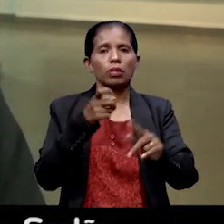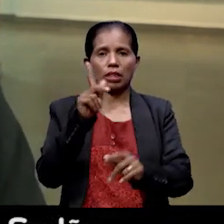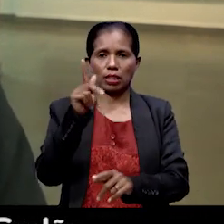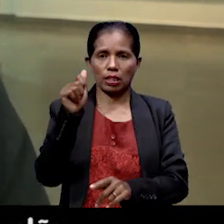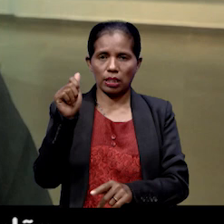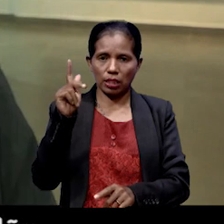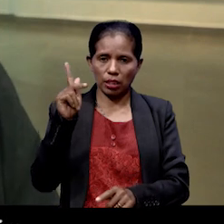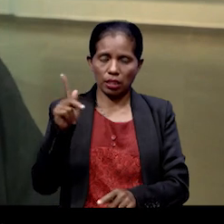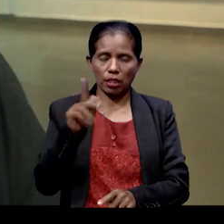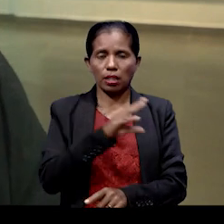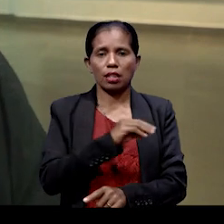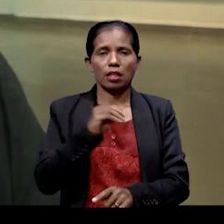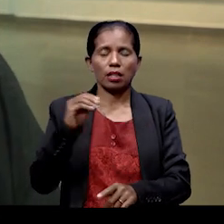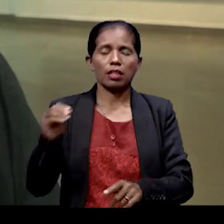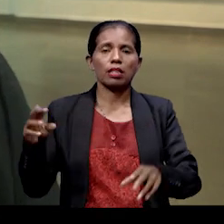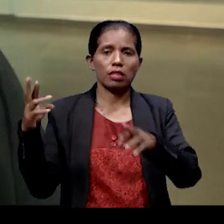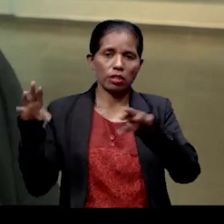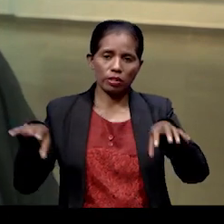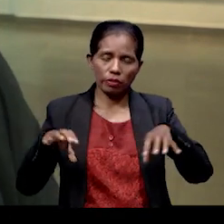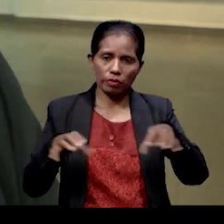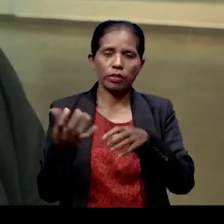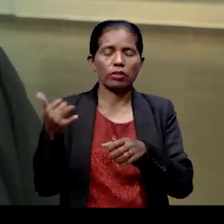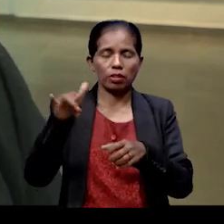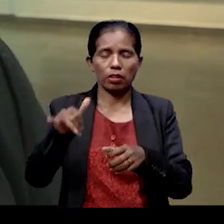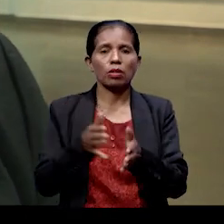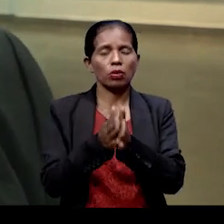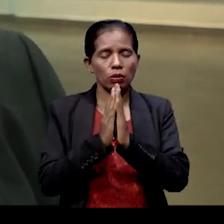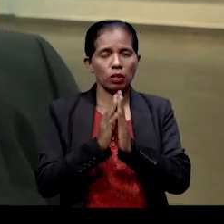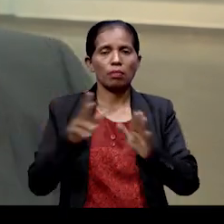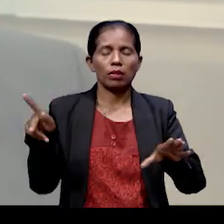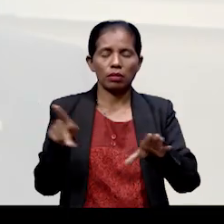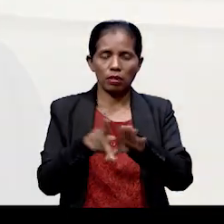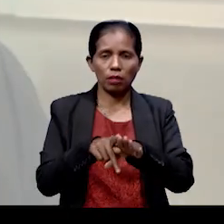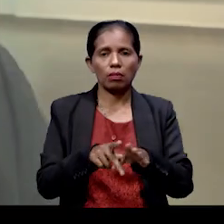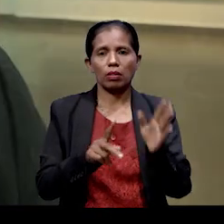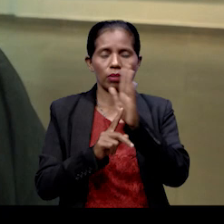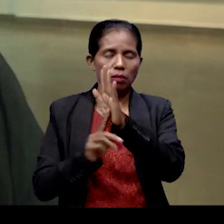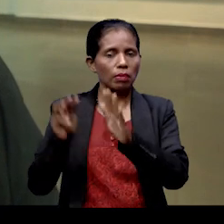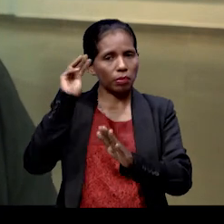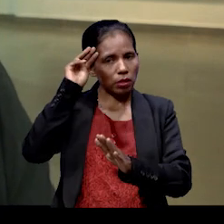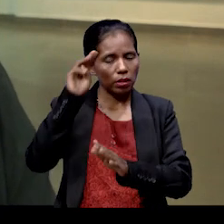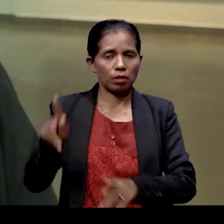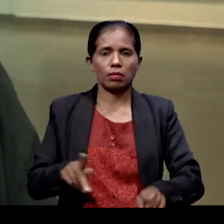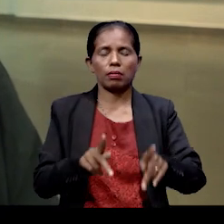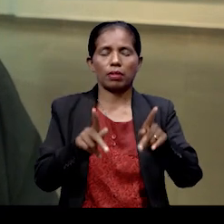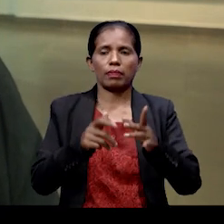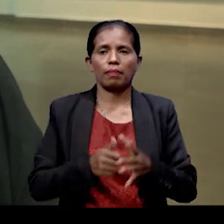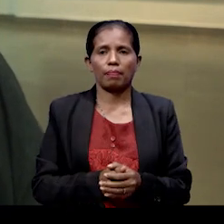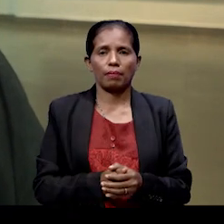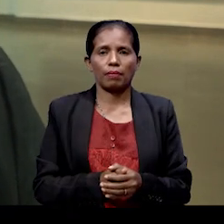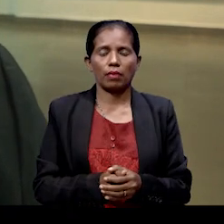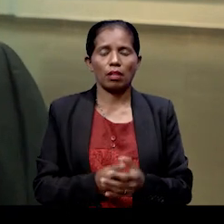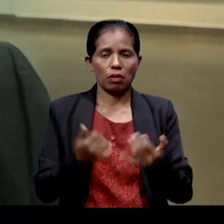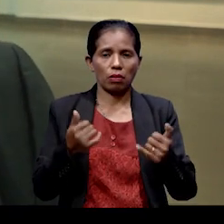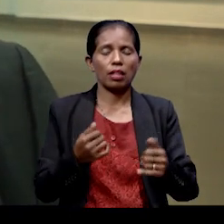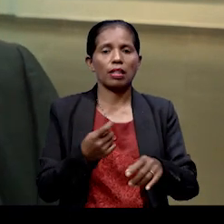em averiguação Sira, e depois a participação para o Ministério Público. Participação né, e a âmbito corrupção,